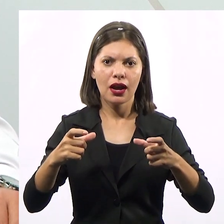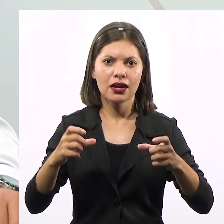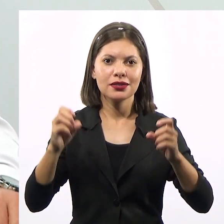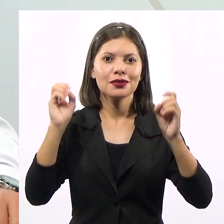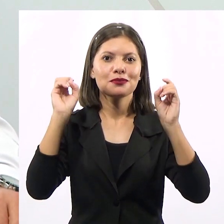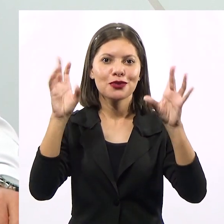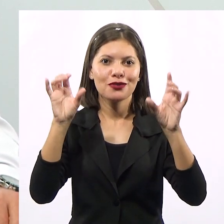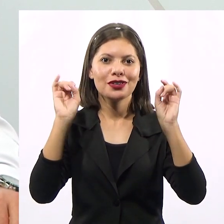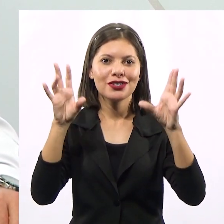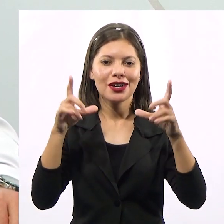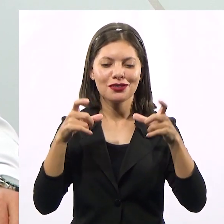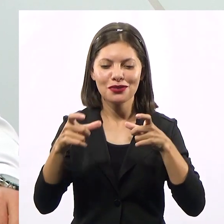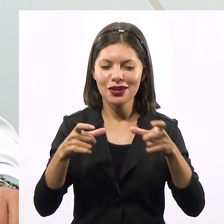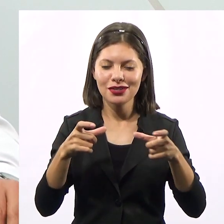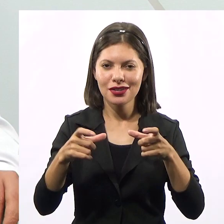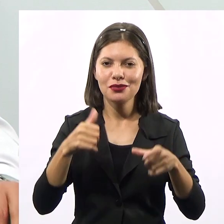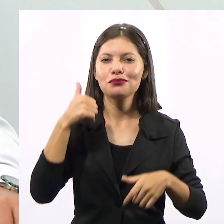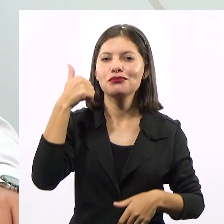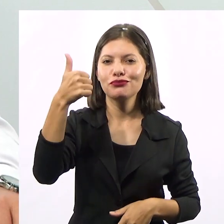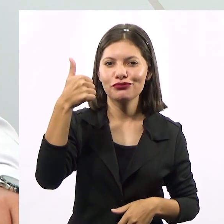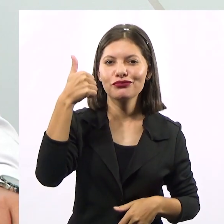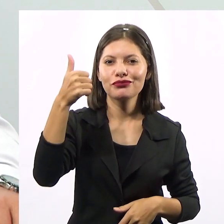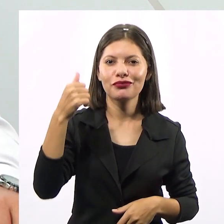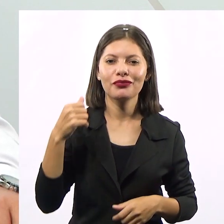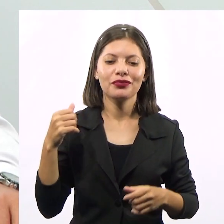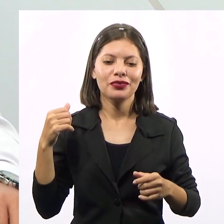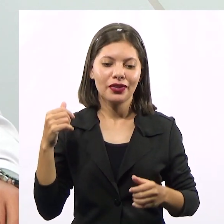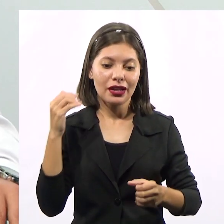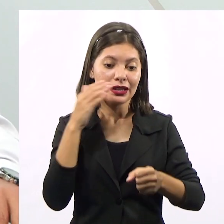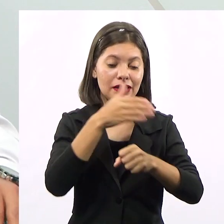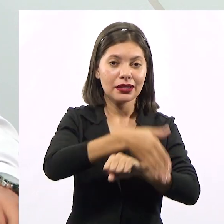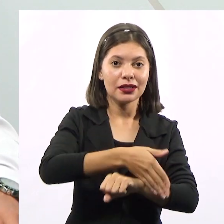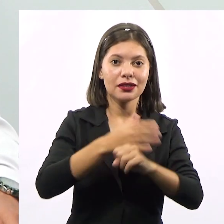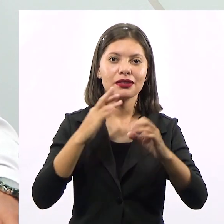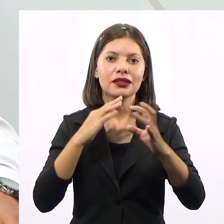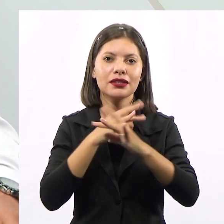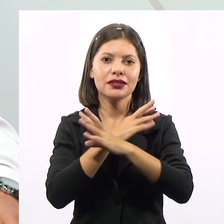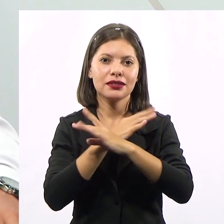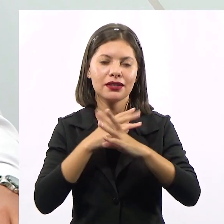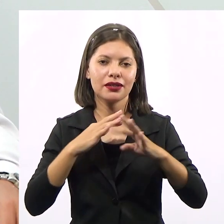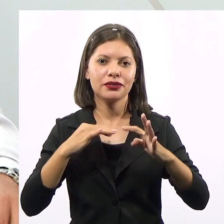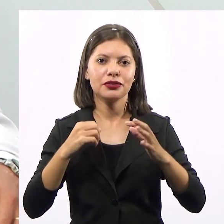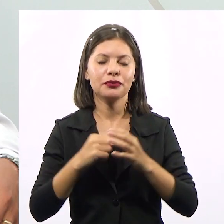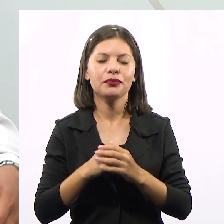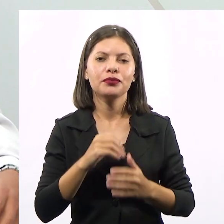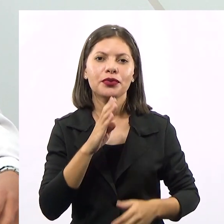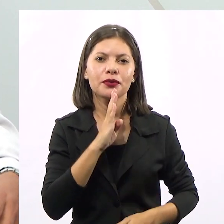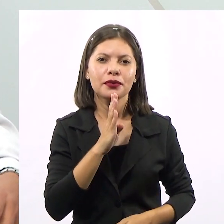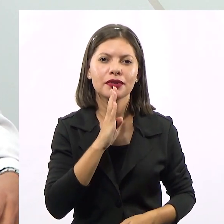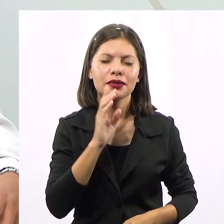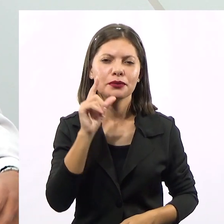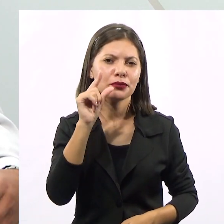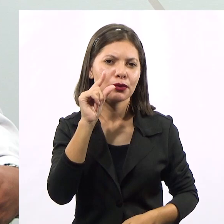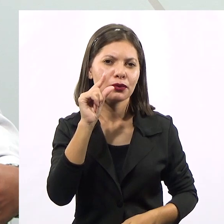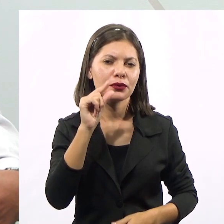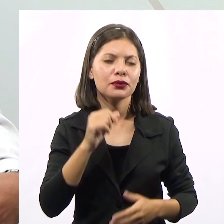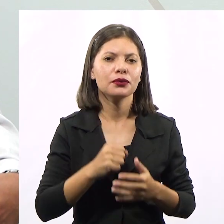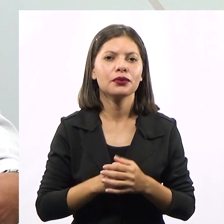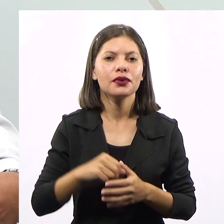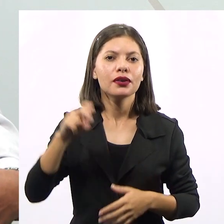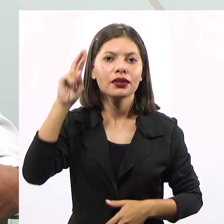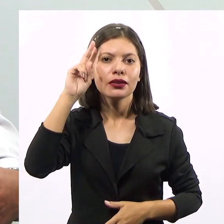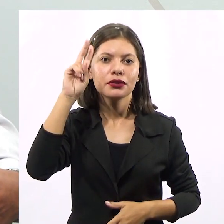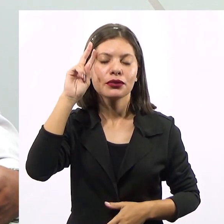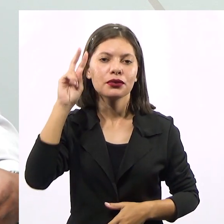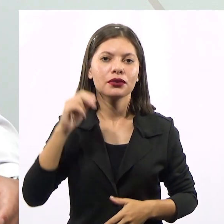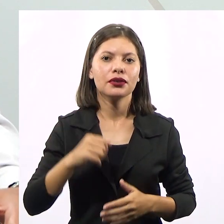locais privilegiados, bem localizados, né, dentro das cidades. E se nós conhecermos um